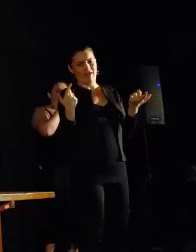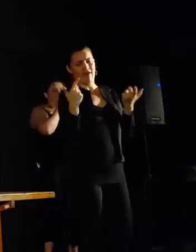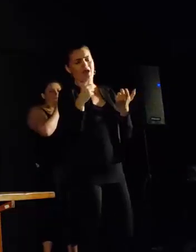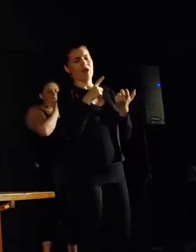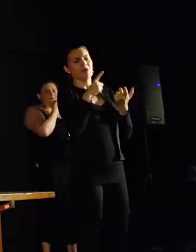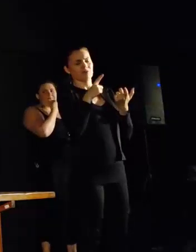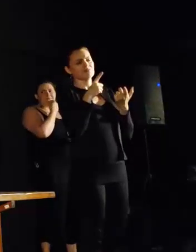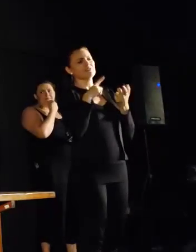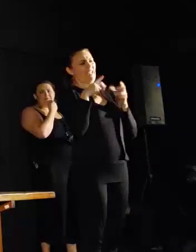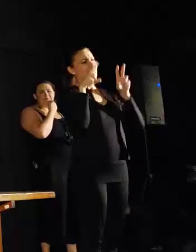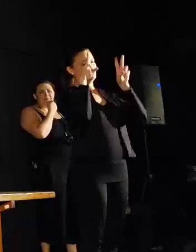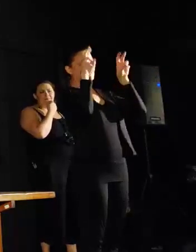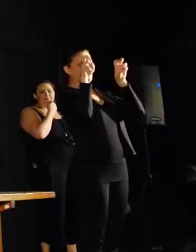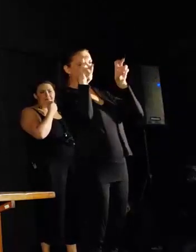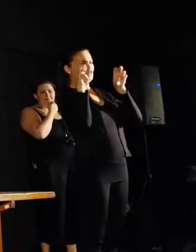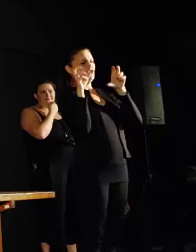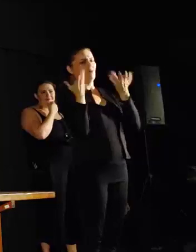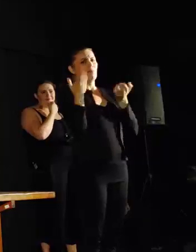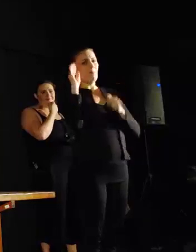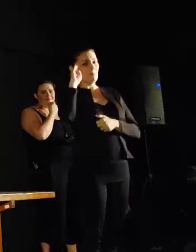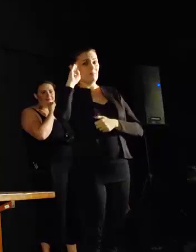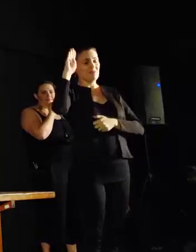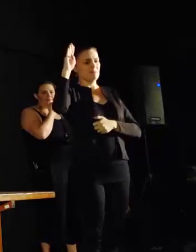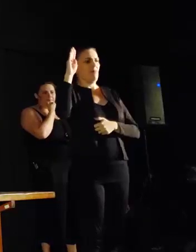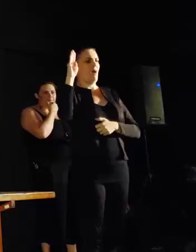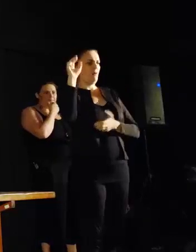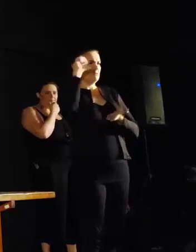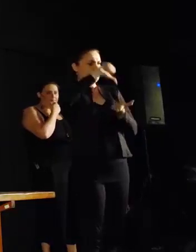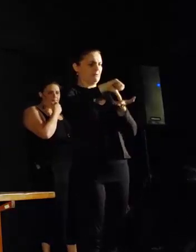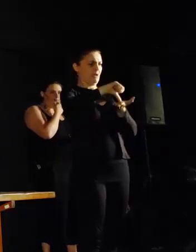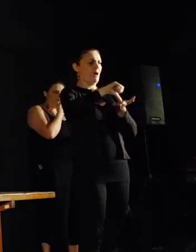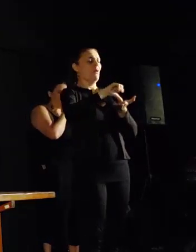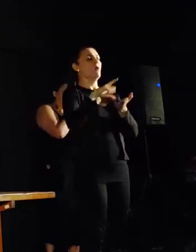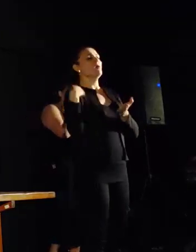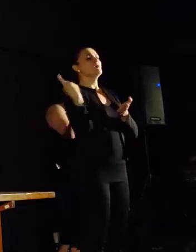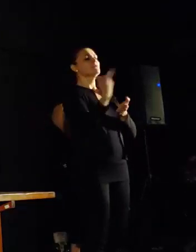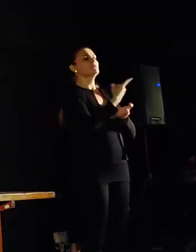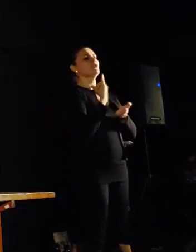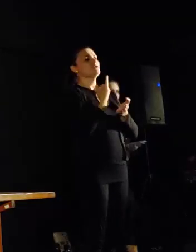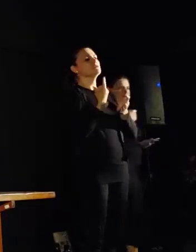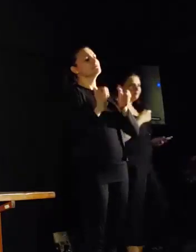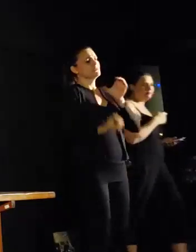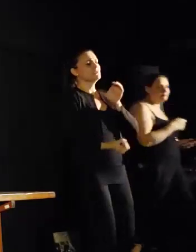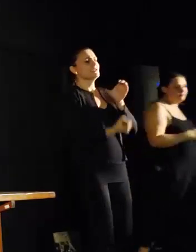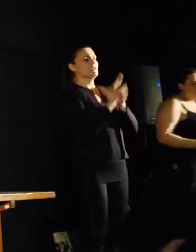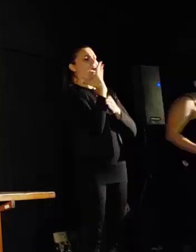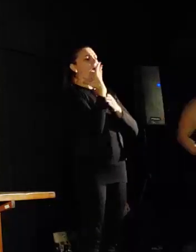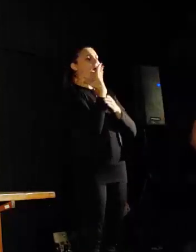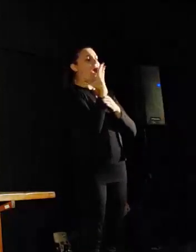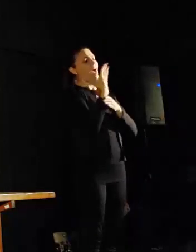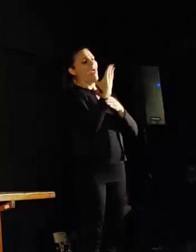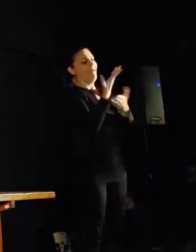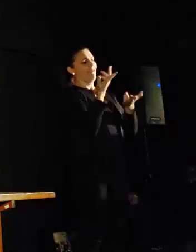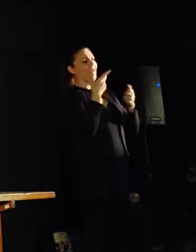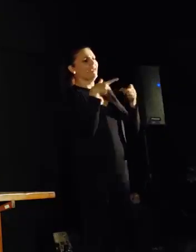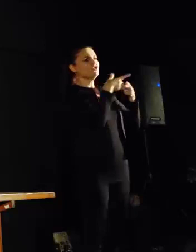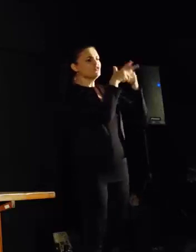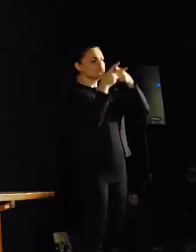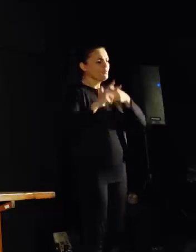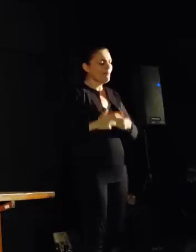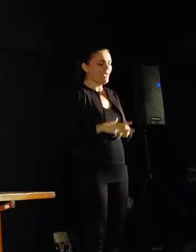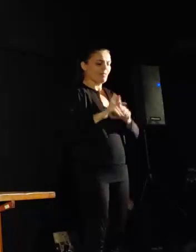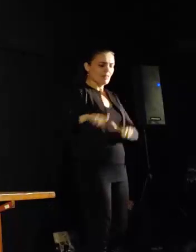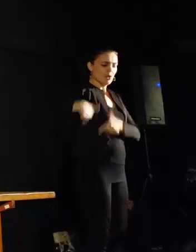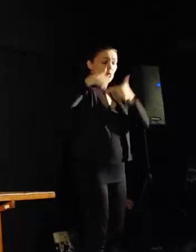questão central é, a gente vai conseguir criar unidade de instrumentos de luta quando a gente tiver clareza até onde a gente quer